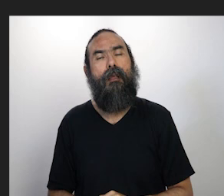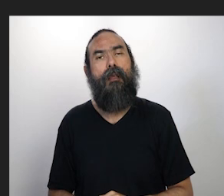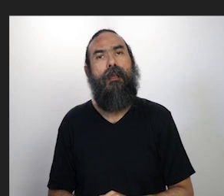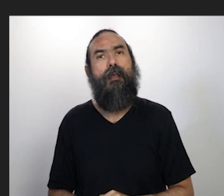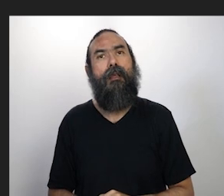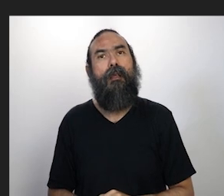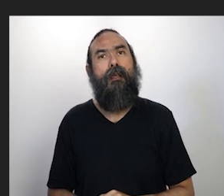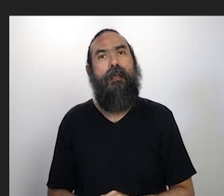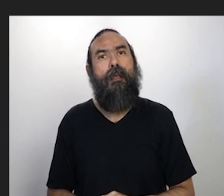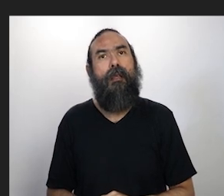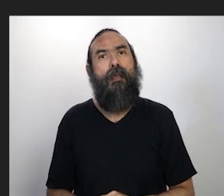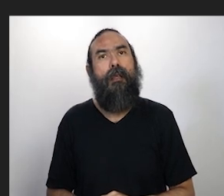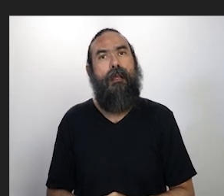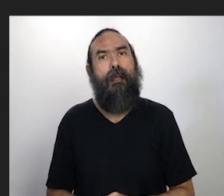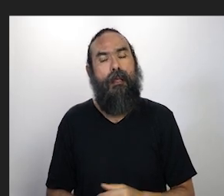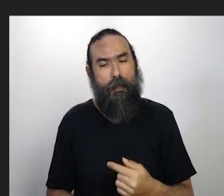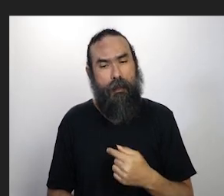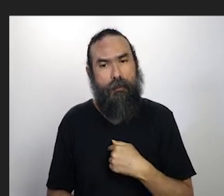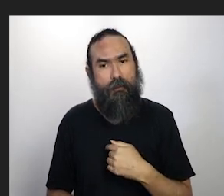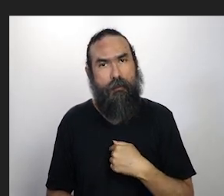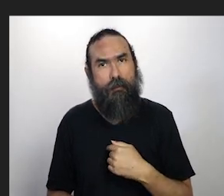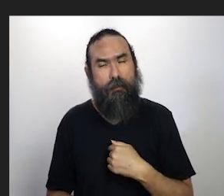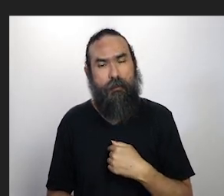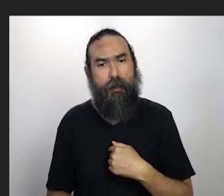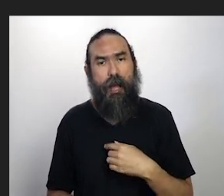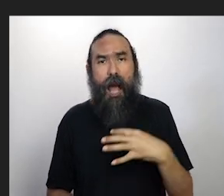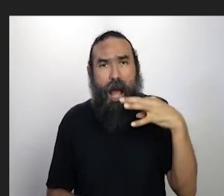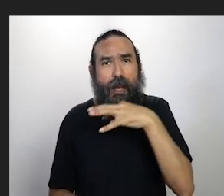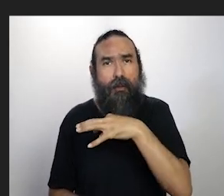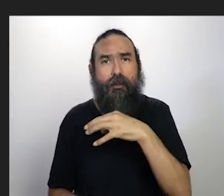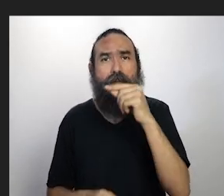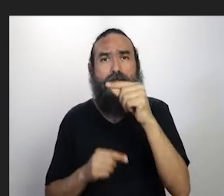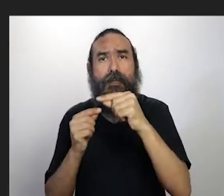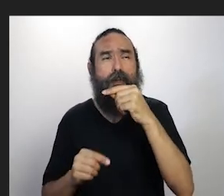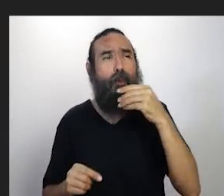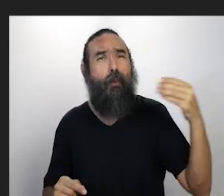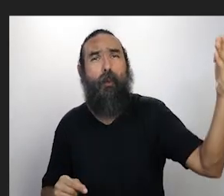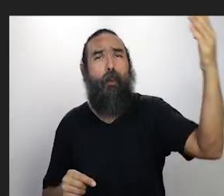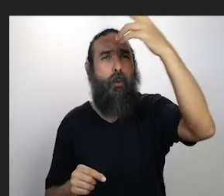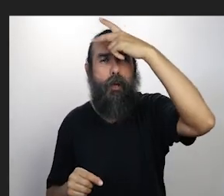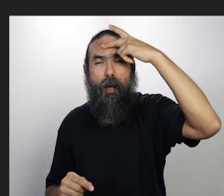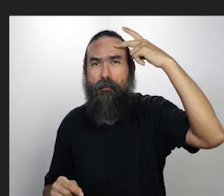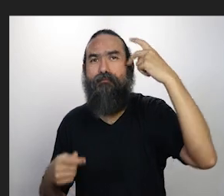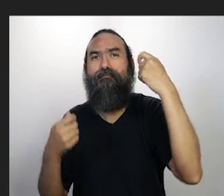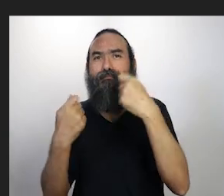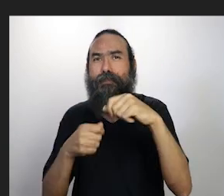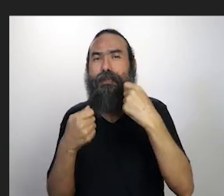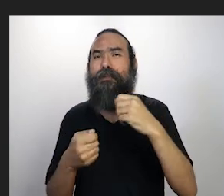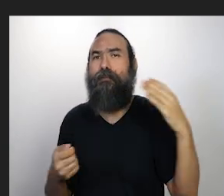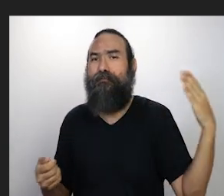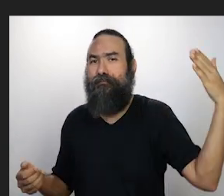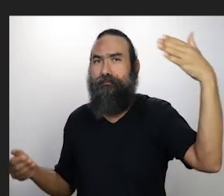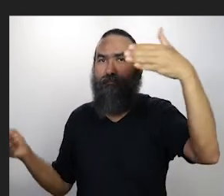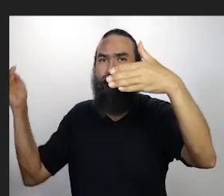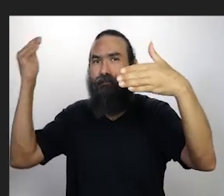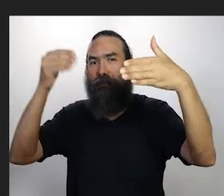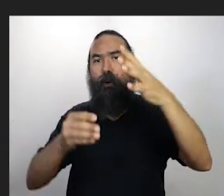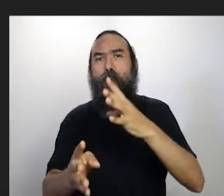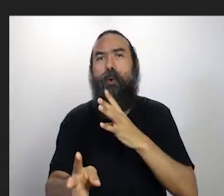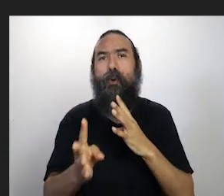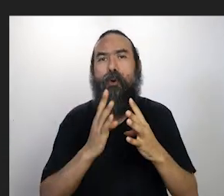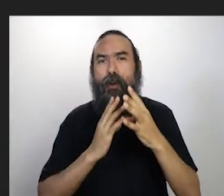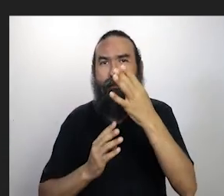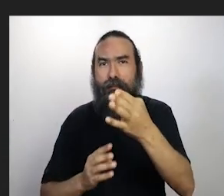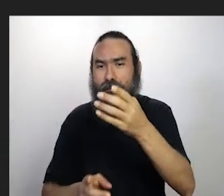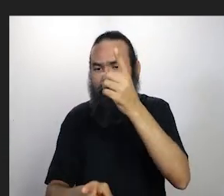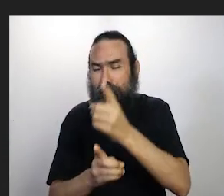como participante, enfim, eu recomendo que toda pessoa tenha essa possibilidade de ver um dia